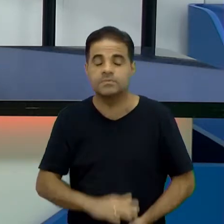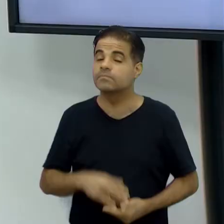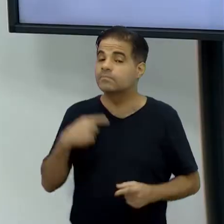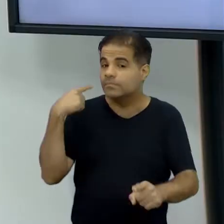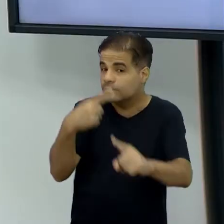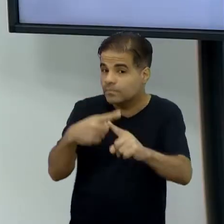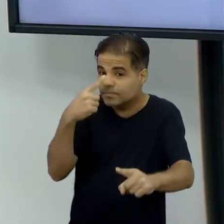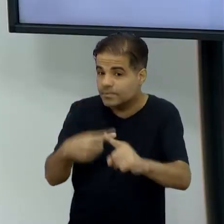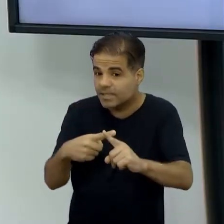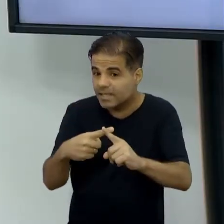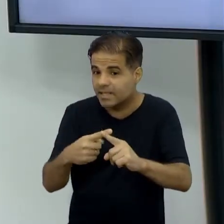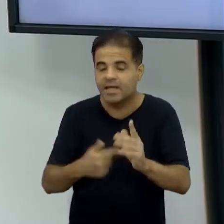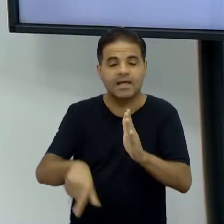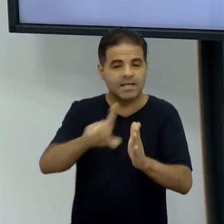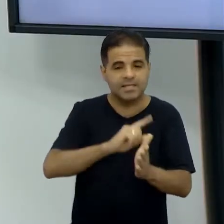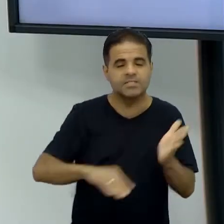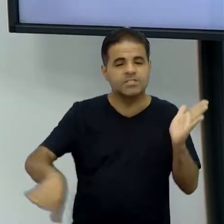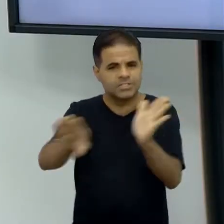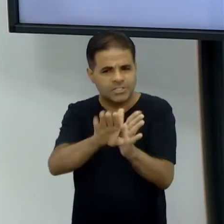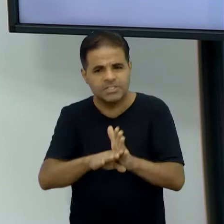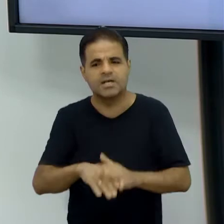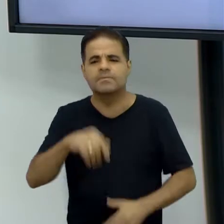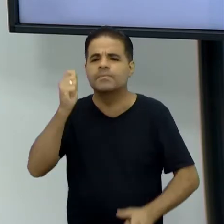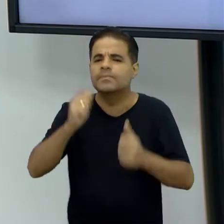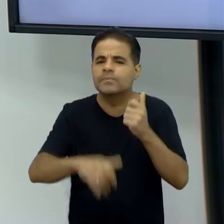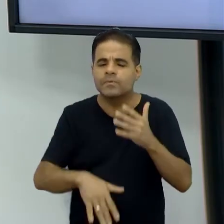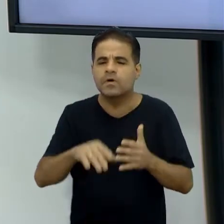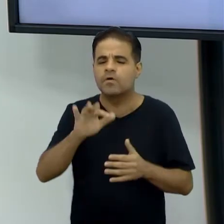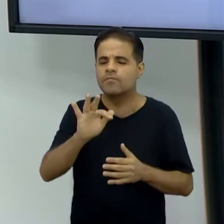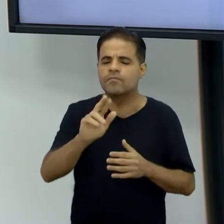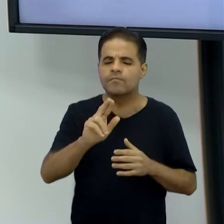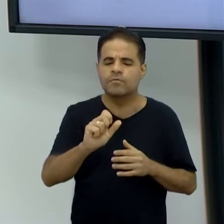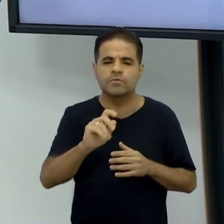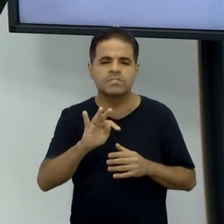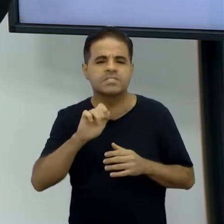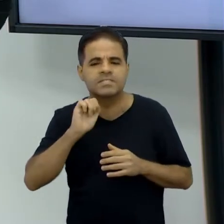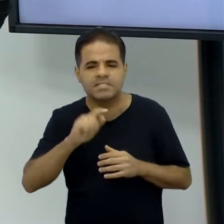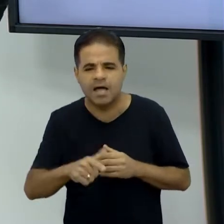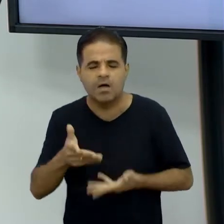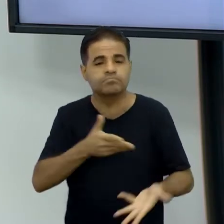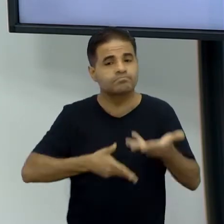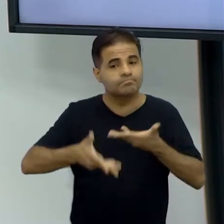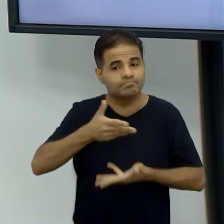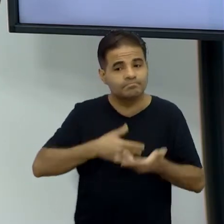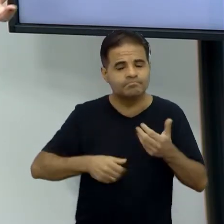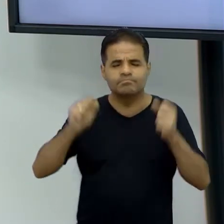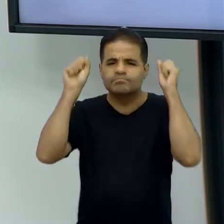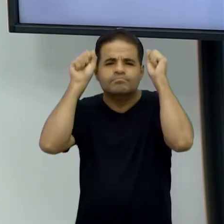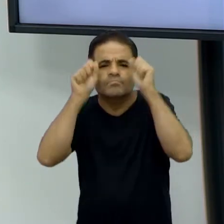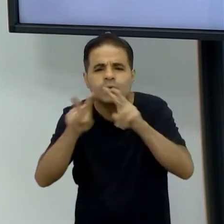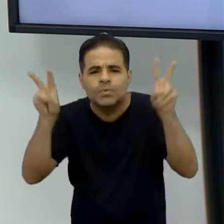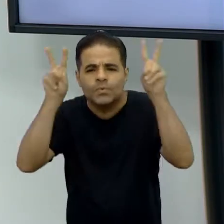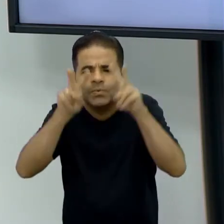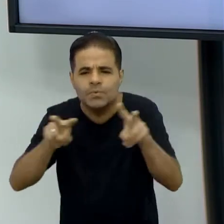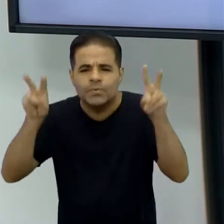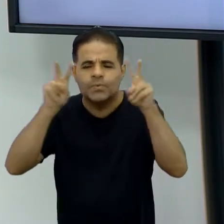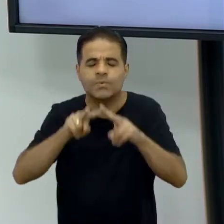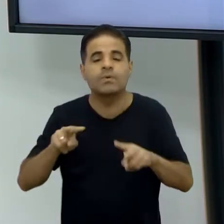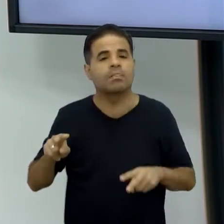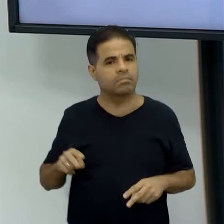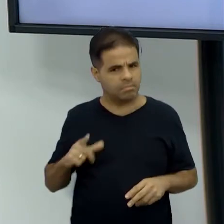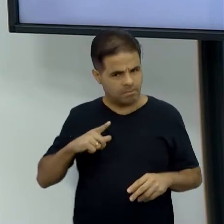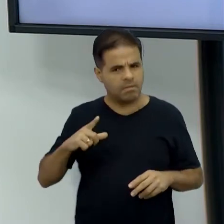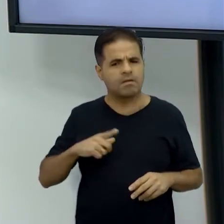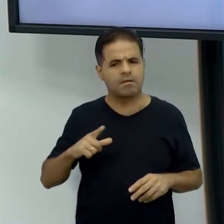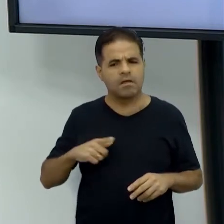quê? Porque antes da gente chegar nessa modalidade, a gente falou do futsal. Do futsal em relação ao futebol, da visibilidade que os dois têm na mídia.